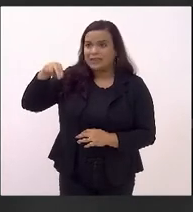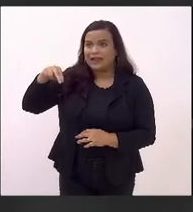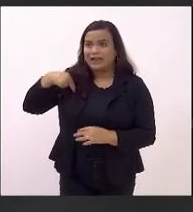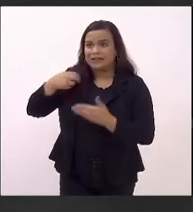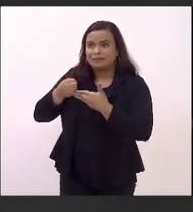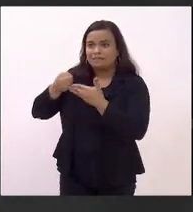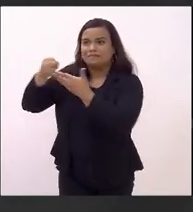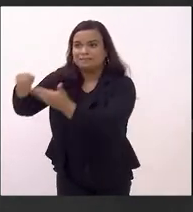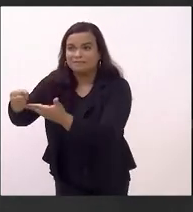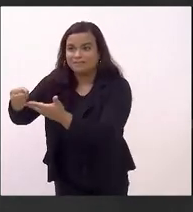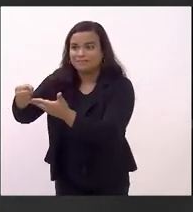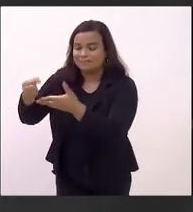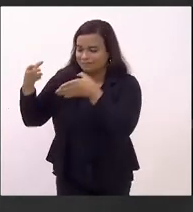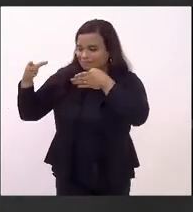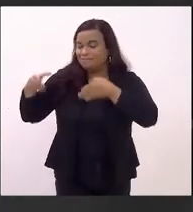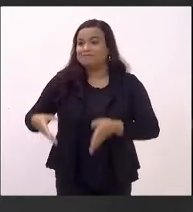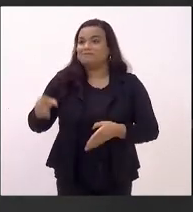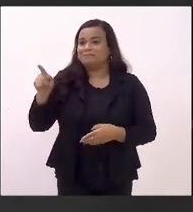Né?